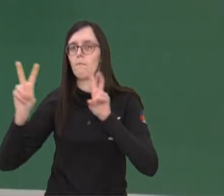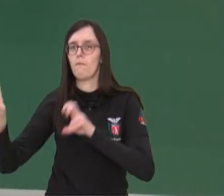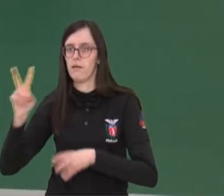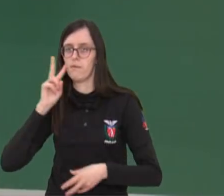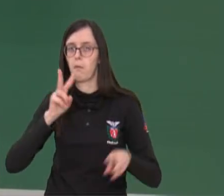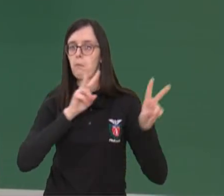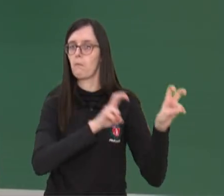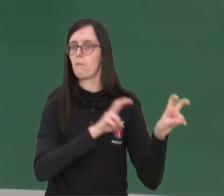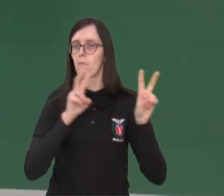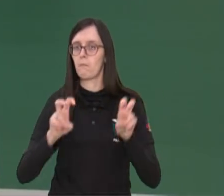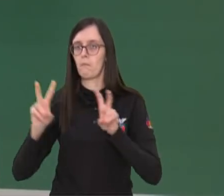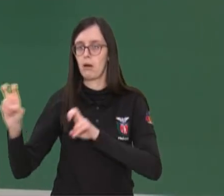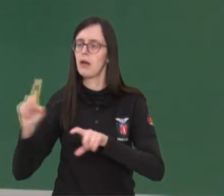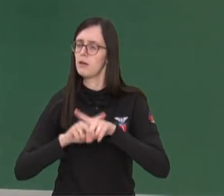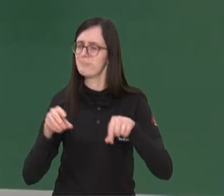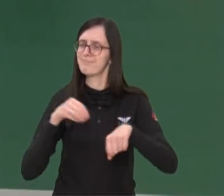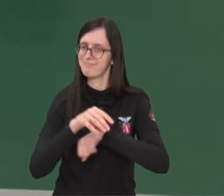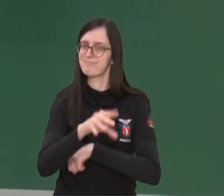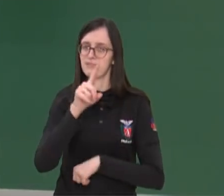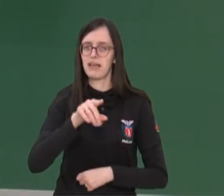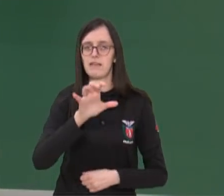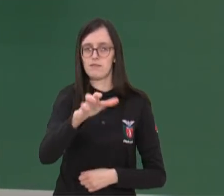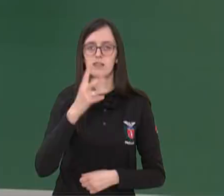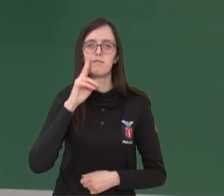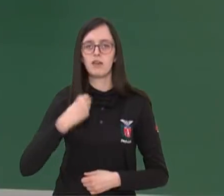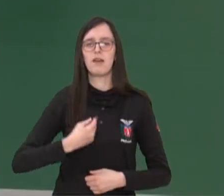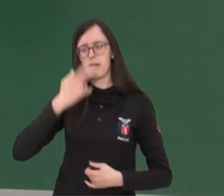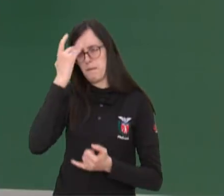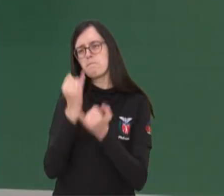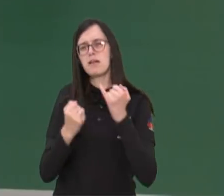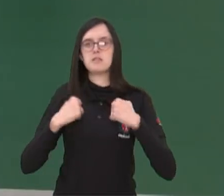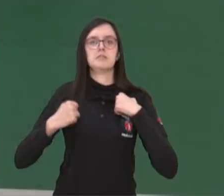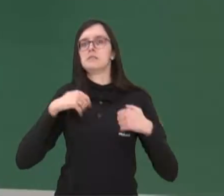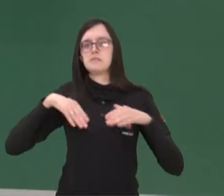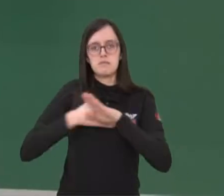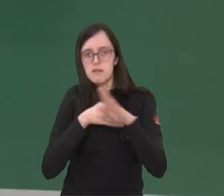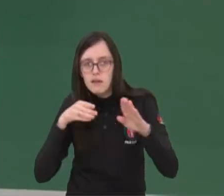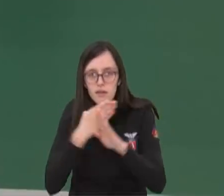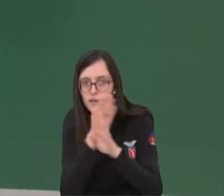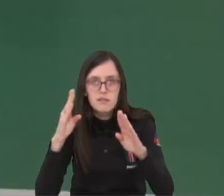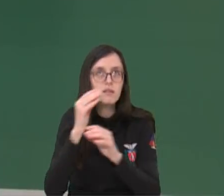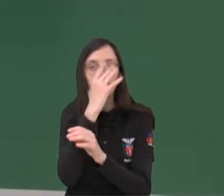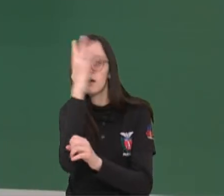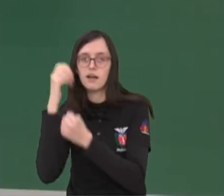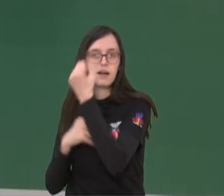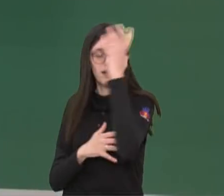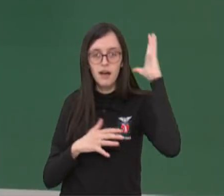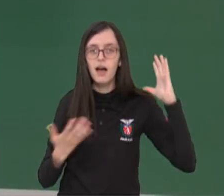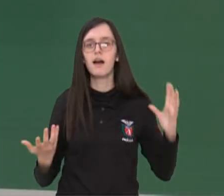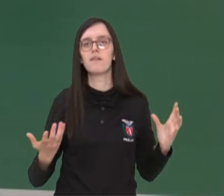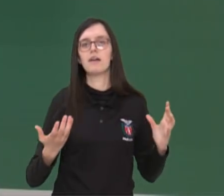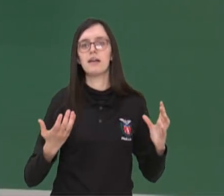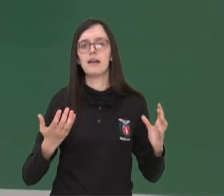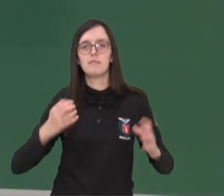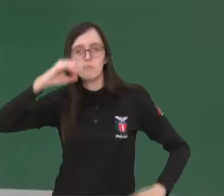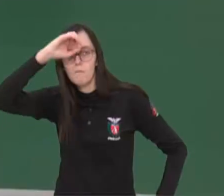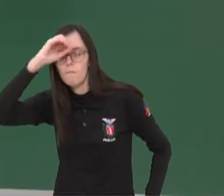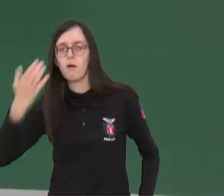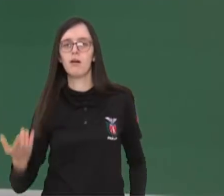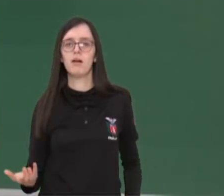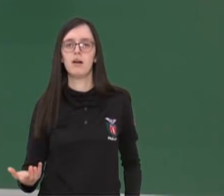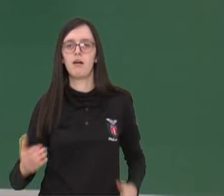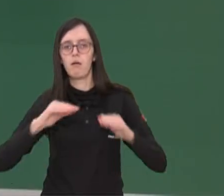aspas, mas dá essa ideia para você. Selvagens, inferiores, inocentes. Então, consequentemente, não